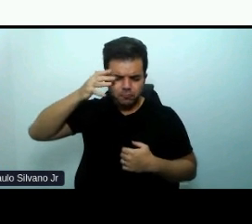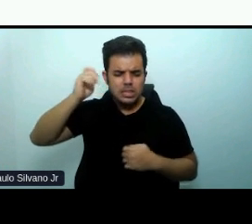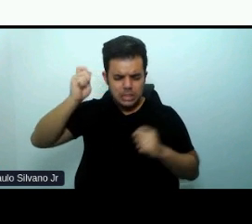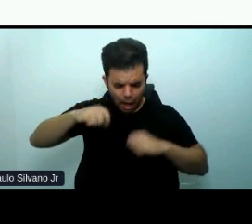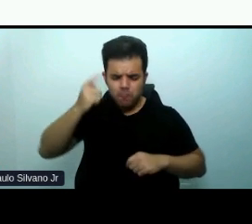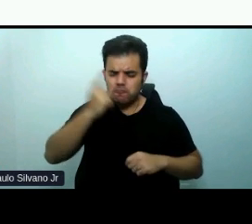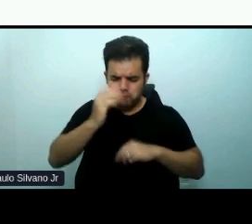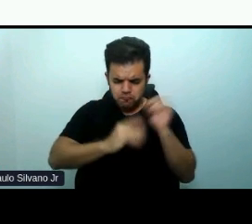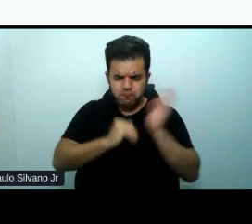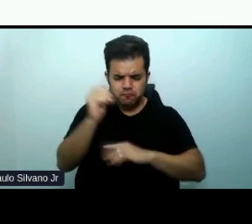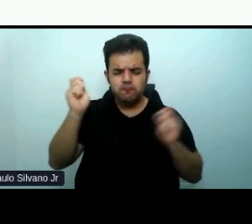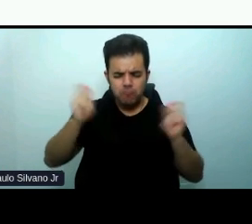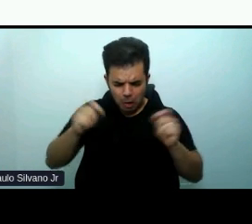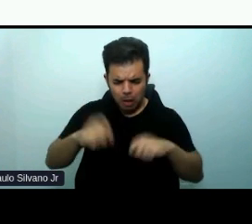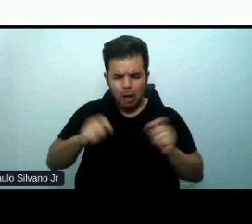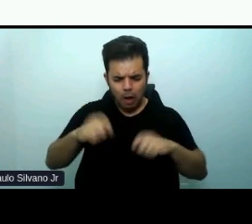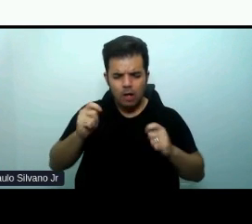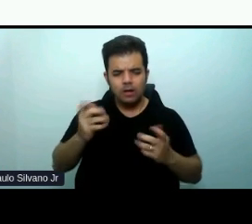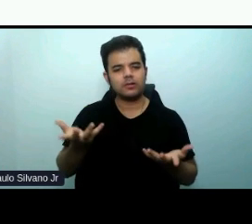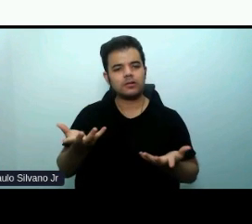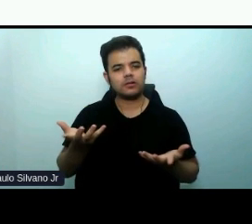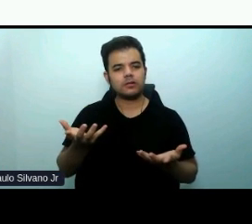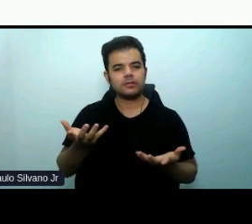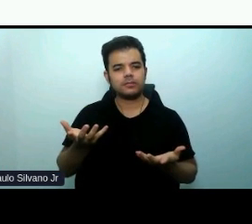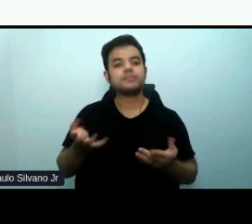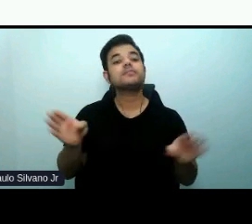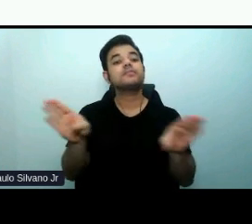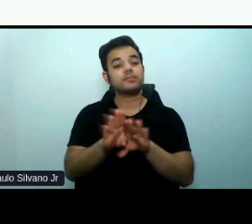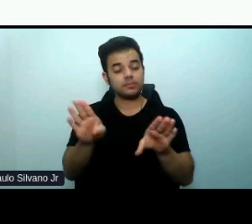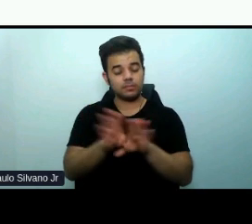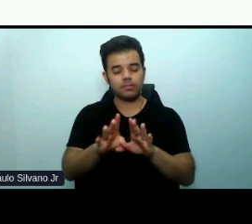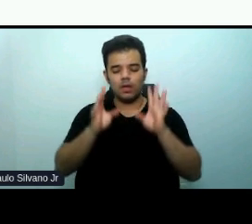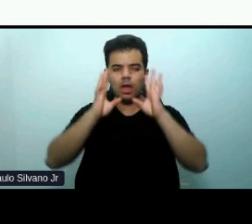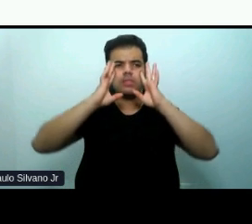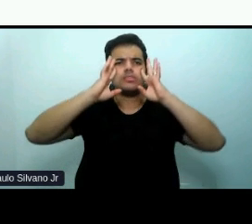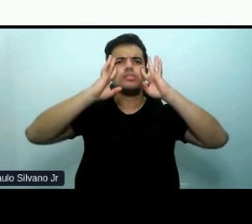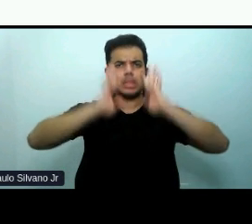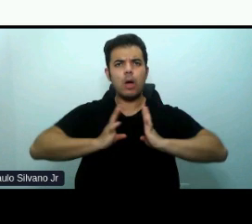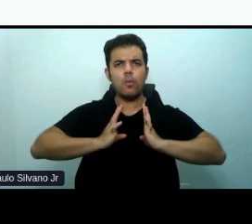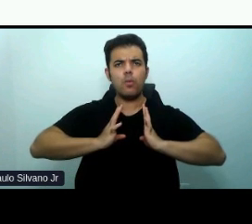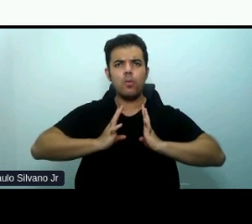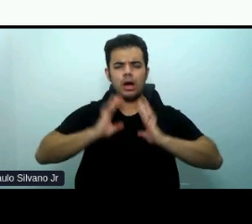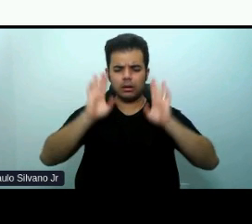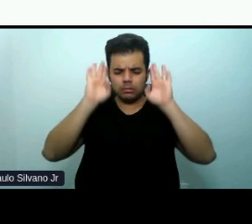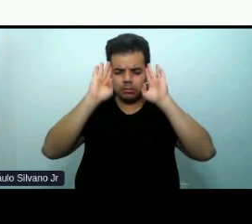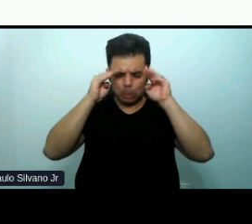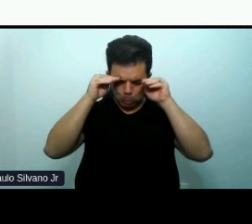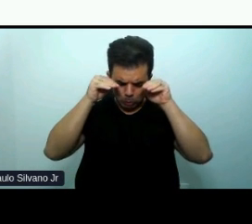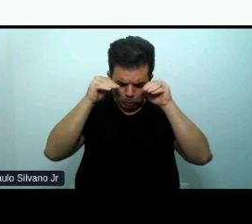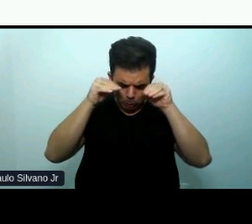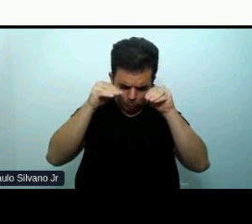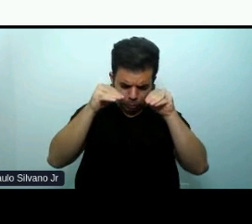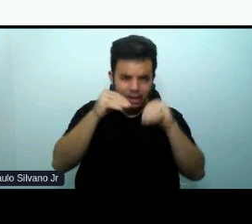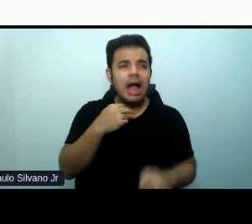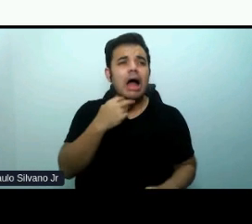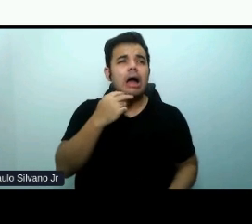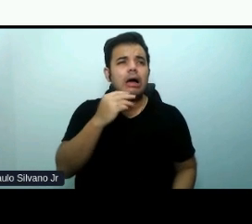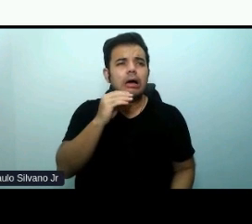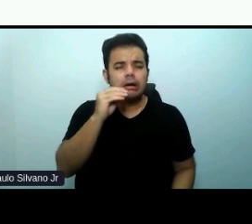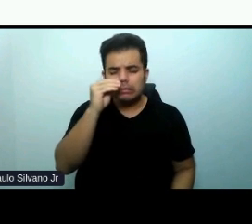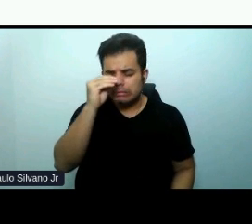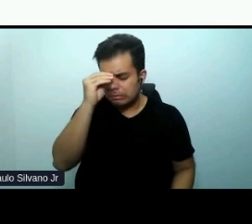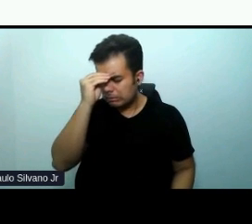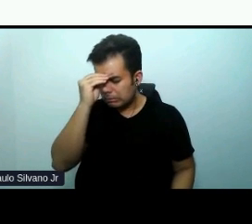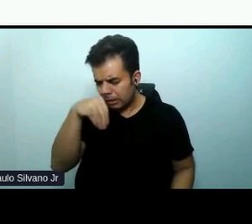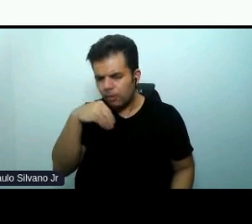sim na sua capacidade. E faça ser ouvida, né? Não abaixe a cabeça, não abaixe o tom de voz. Saiba